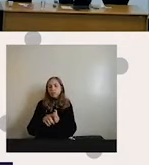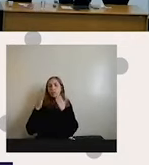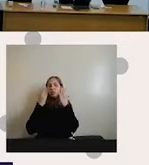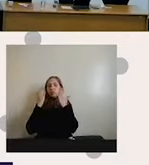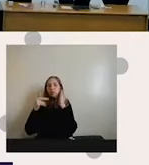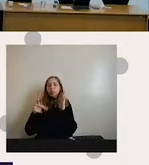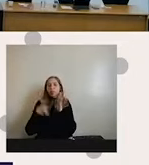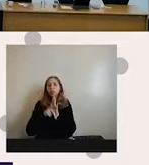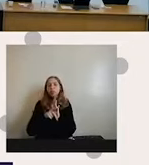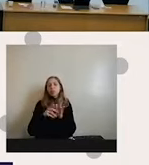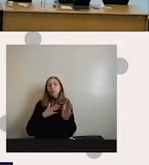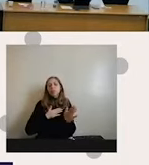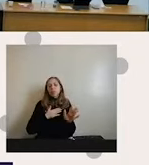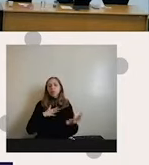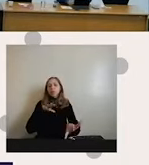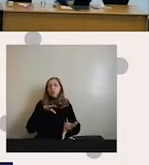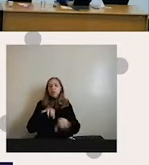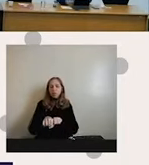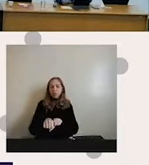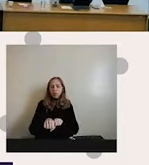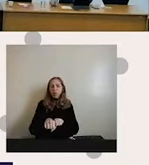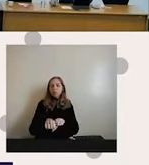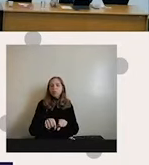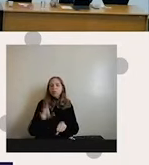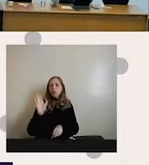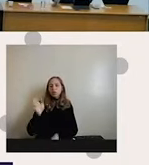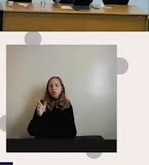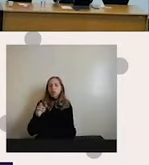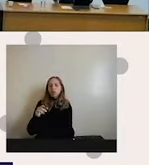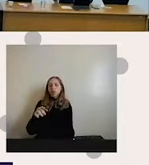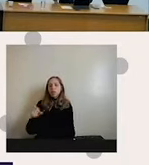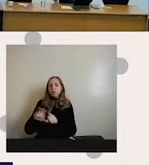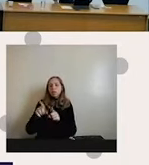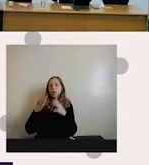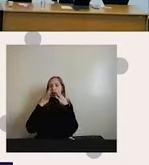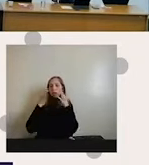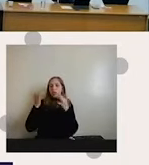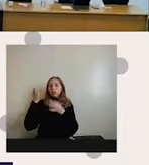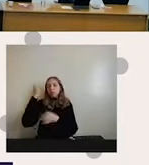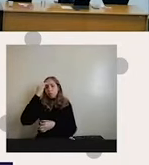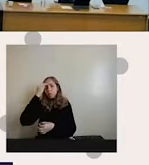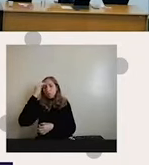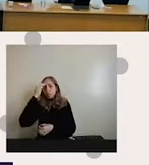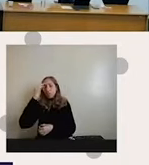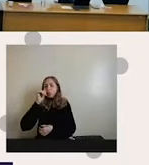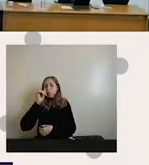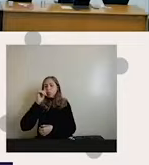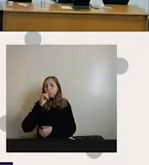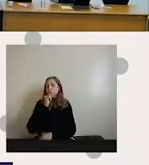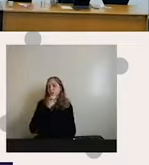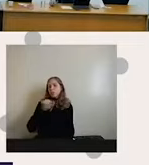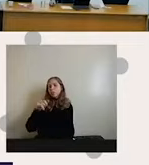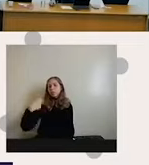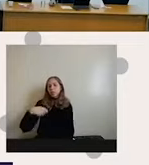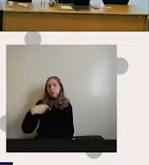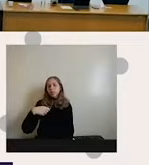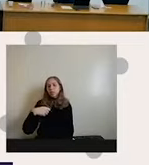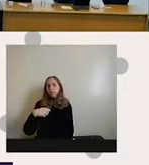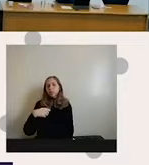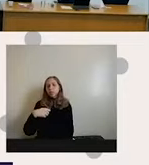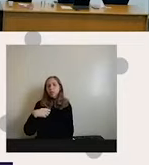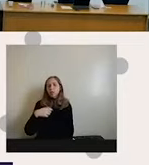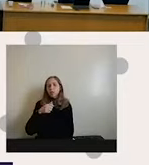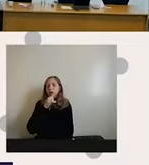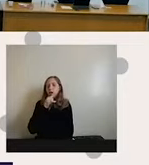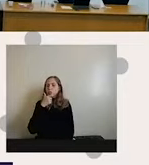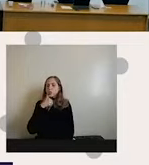formação, como de atenção e memória, por exemplo, se necessário. Bom, eu acho que eu não vou ter tempo hábil para apresentar o